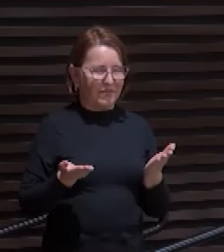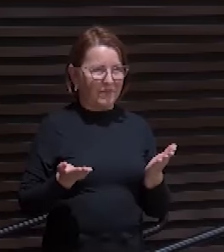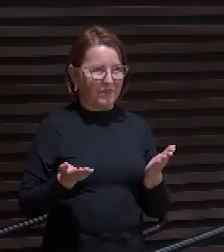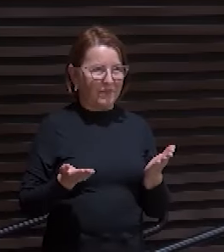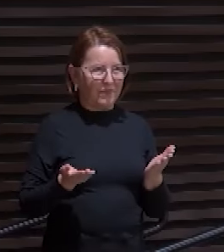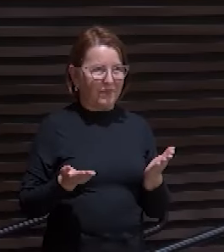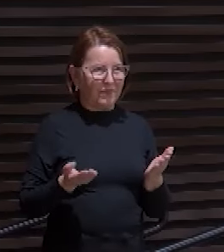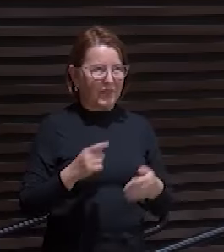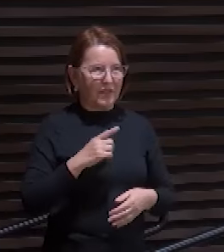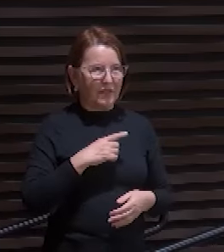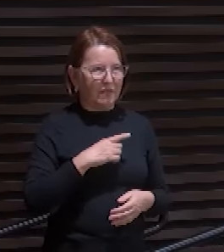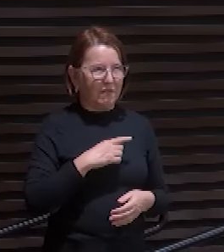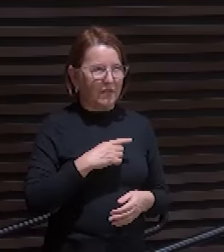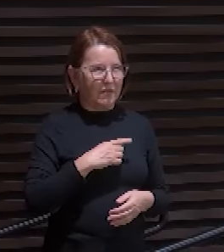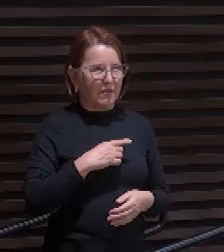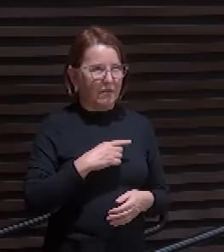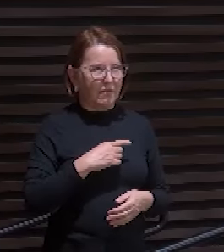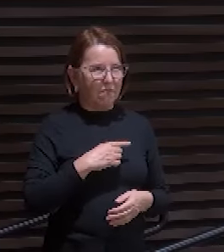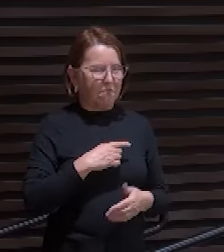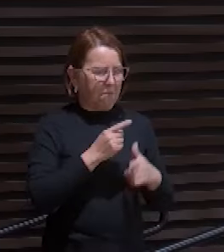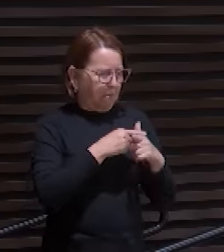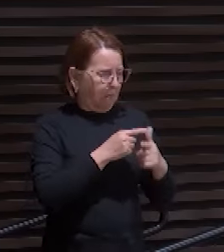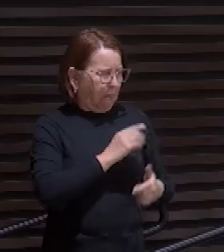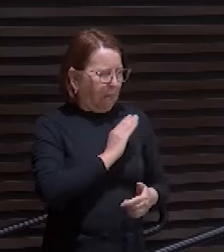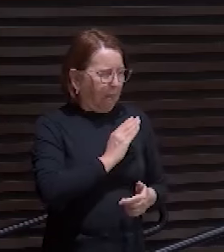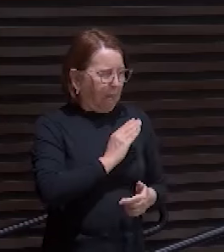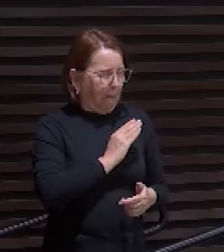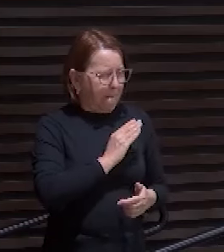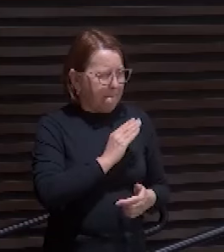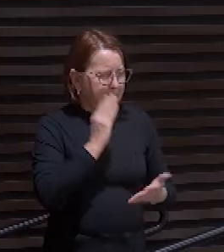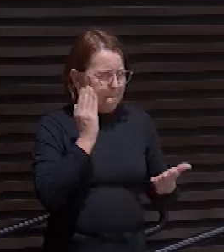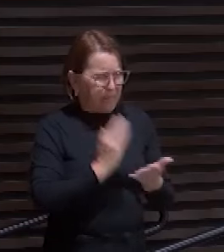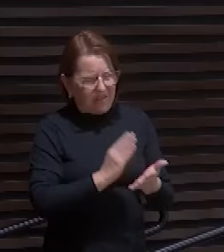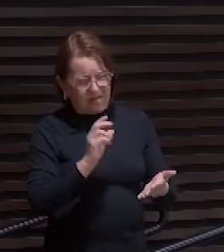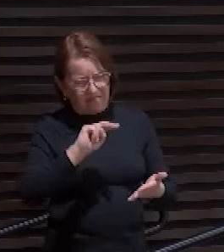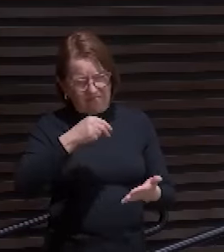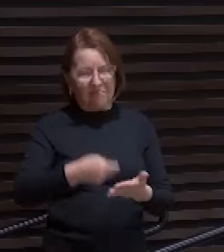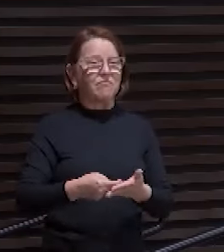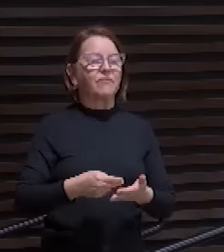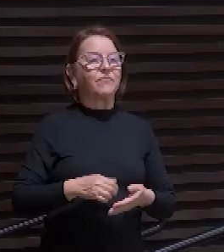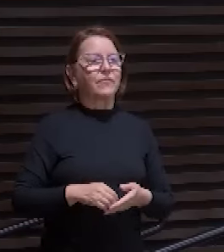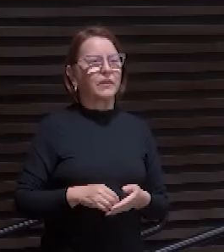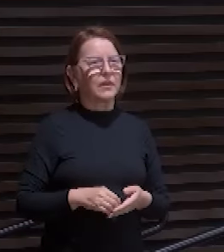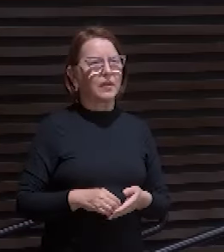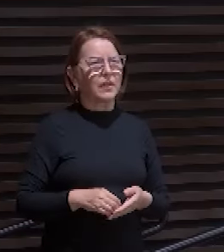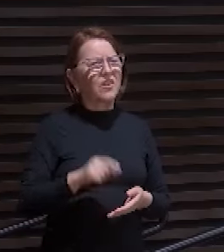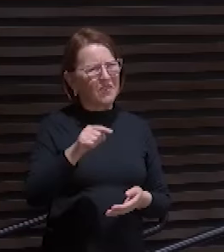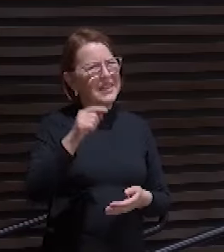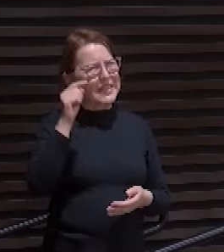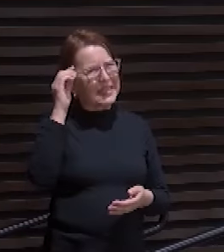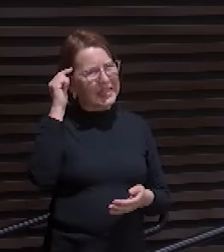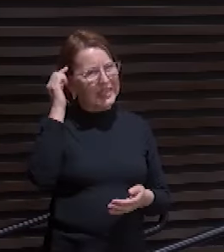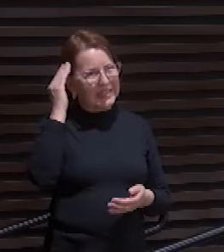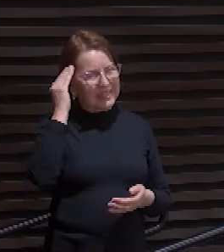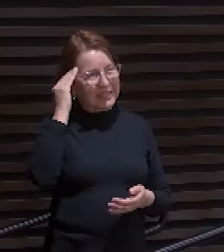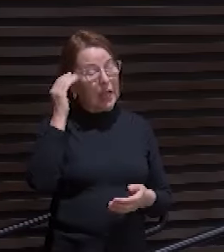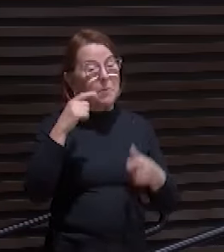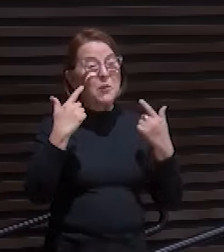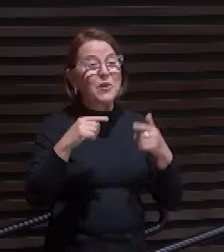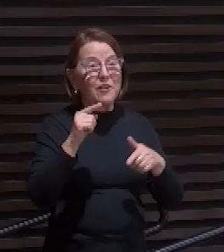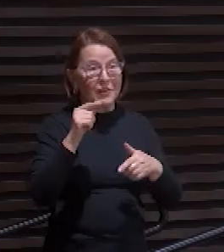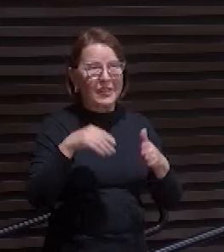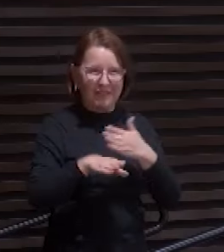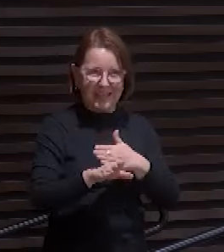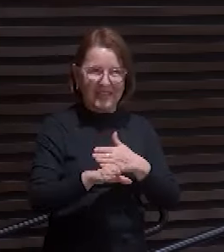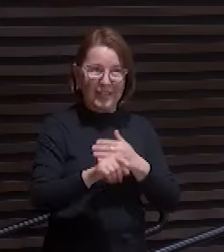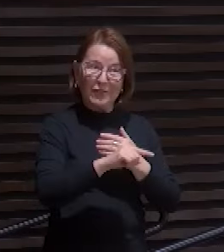tivesse um infarto aqui fulminante, você sabe para onde você iria? Você sabe para onde você vai? Você tem certeza da sua